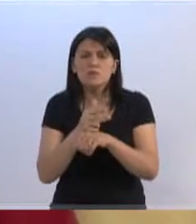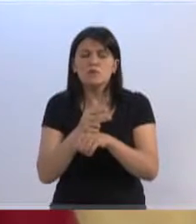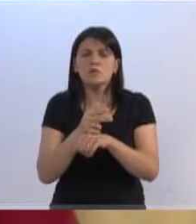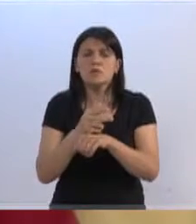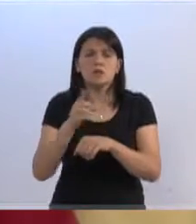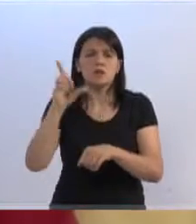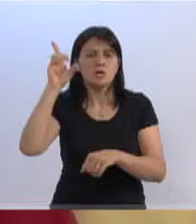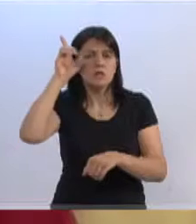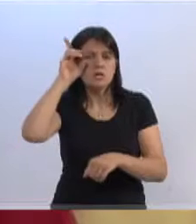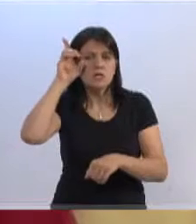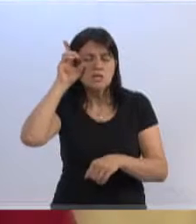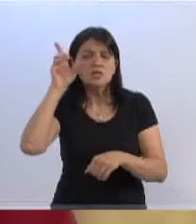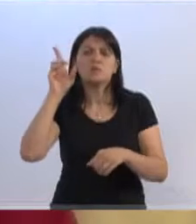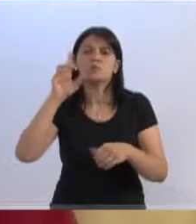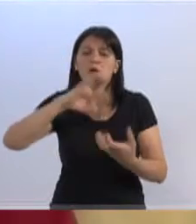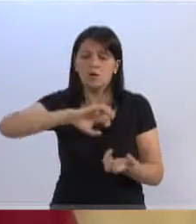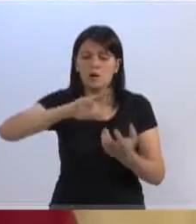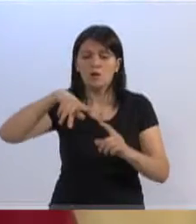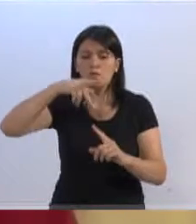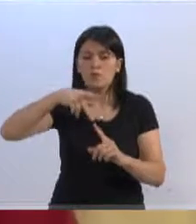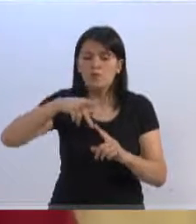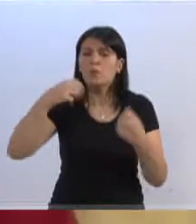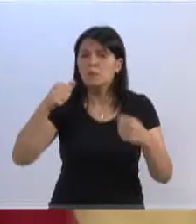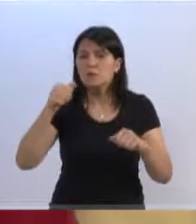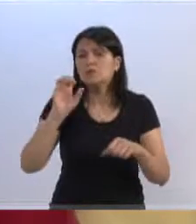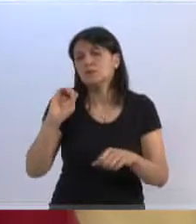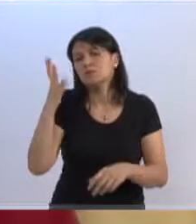Dilma dizendo que a reforma da Previdência tem que acontecer.